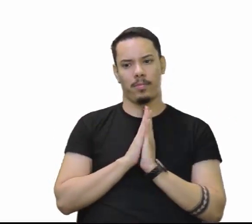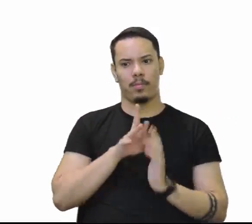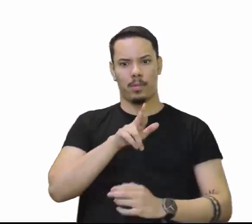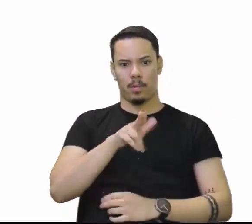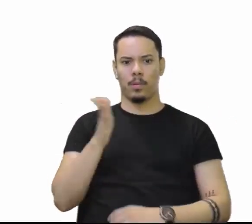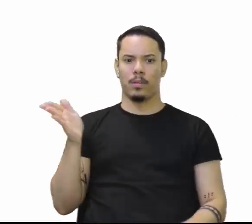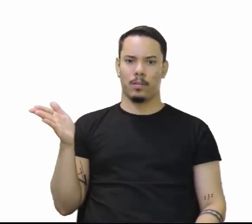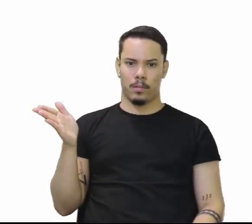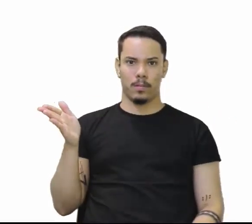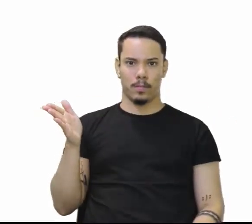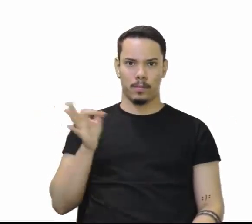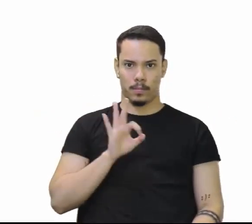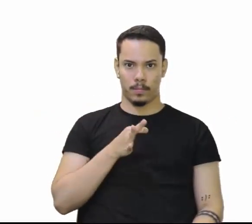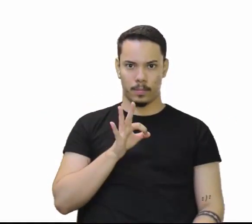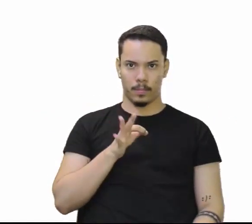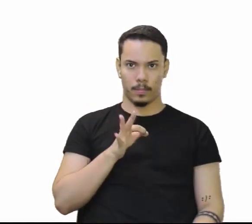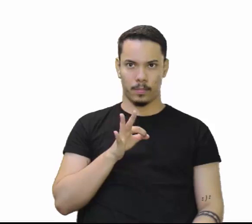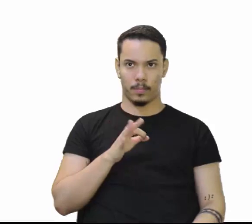eliminar isso daqui.